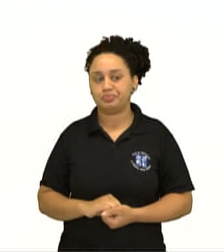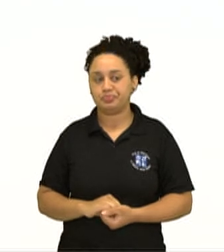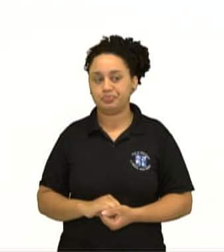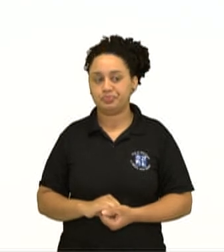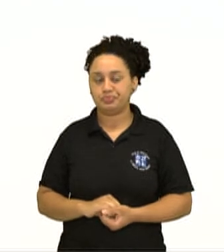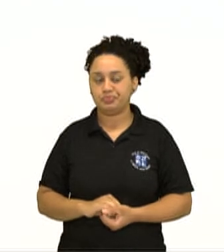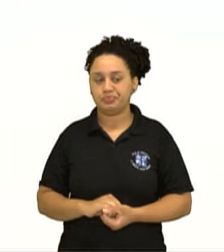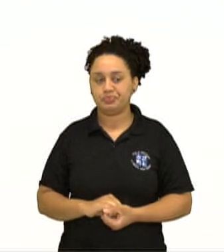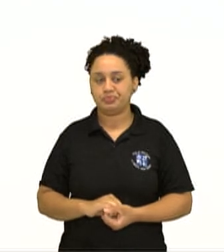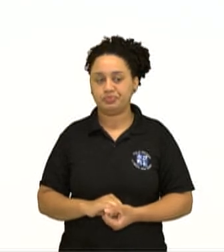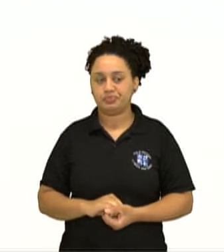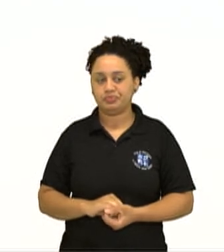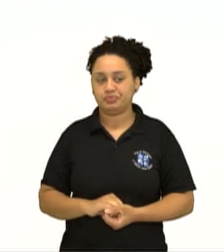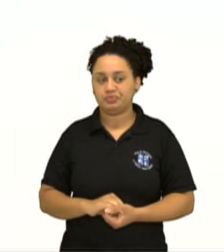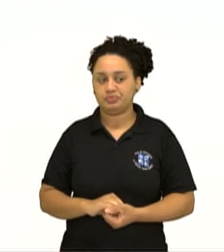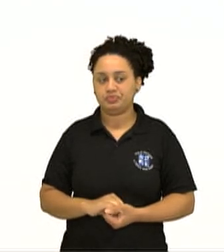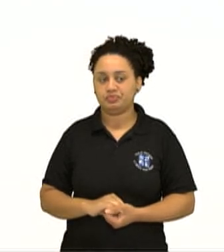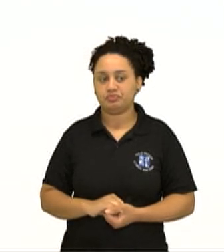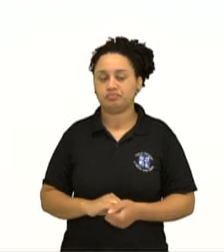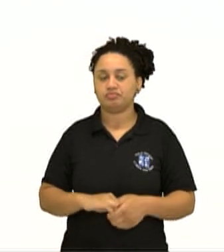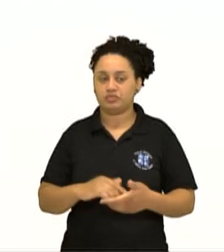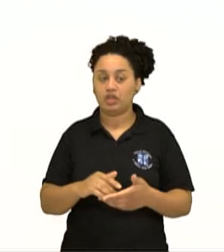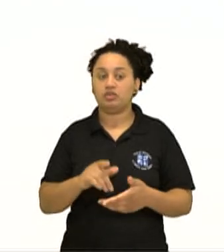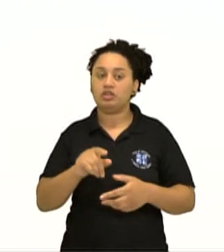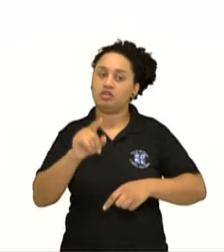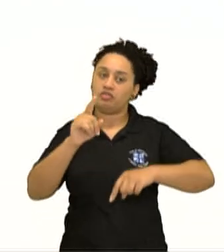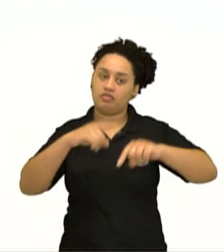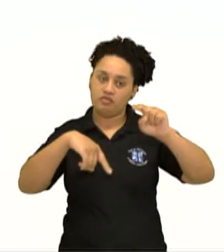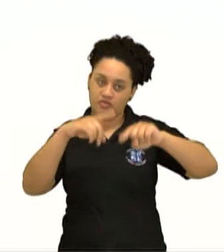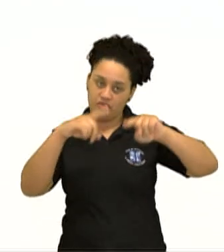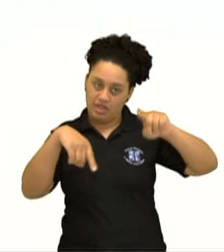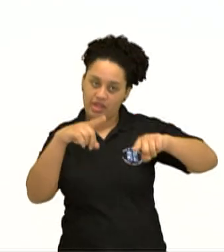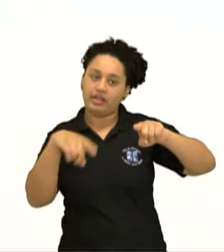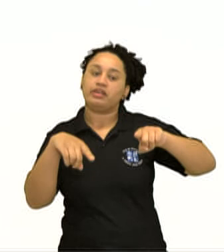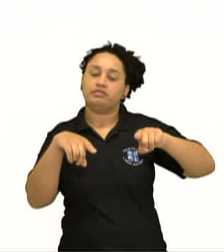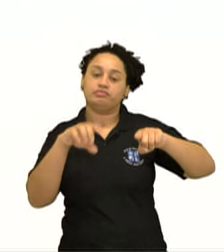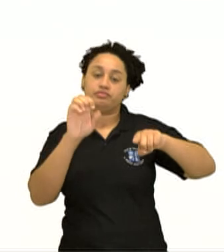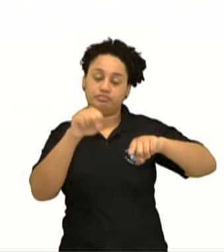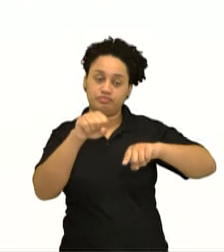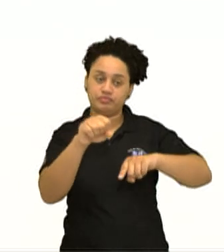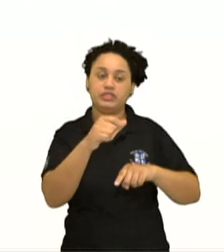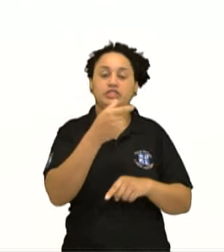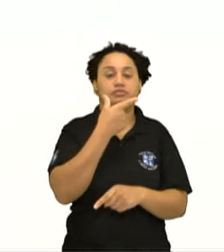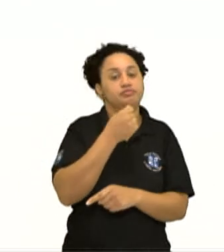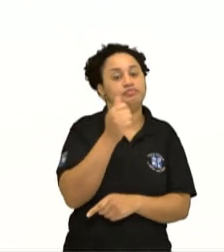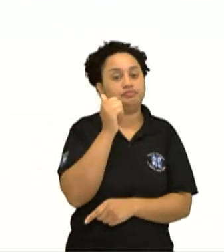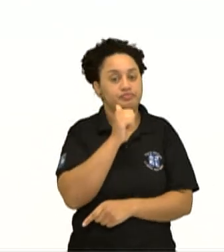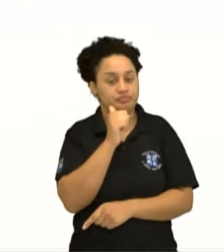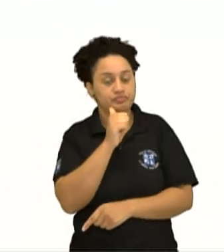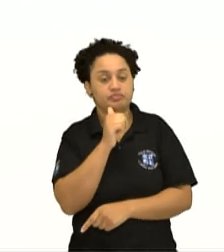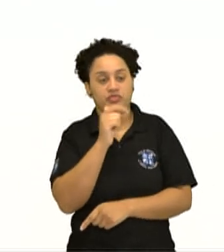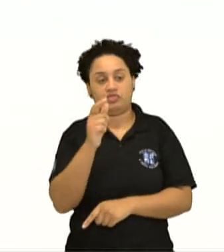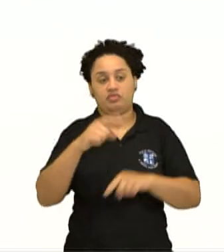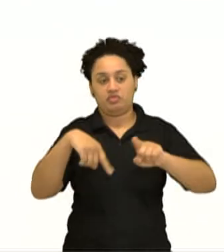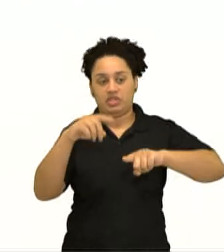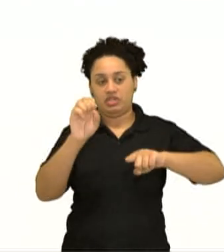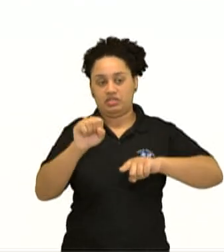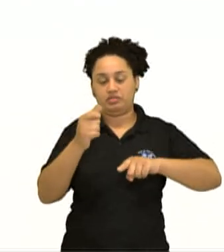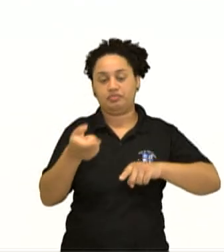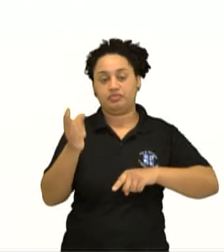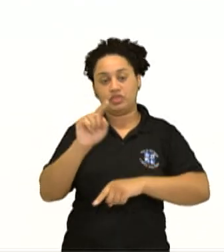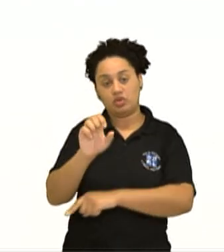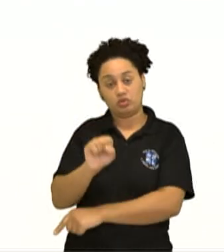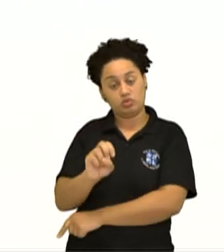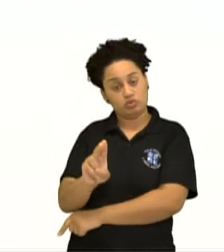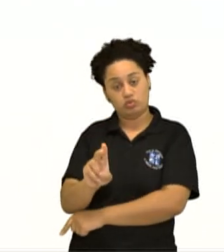utilizar su. Bien? Variam em gênero masculino, feminino. Aqui o su